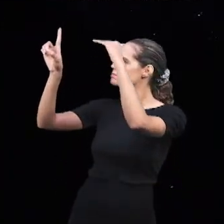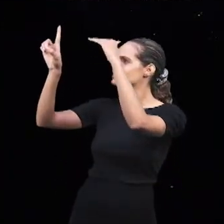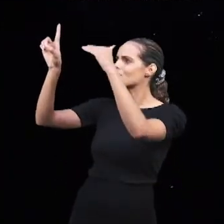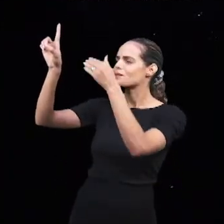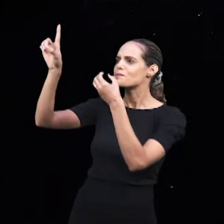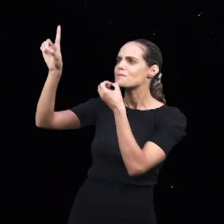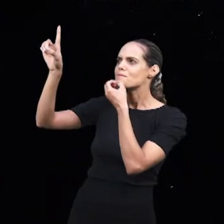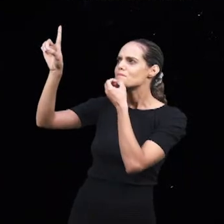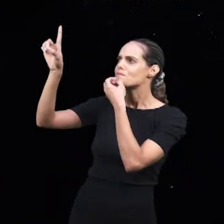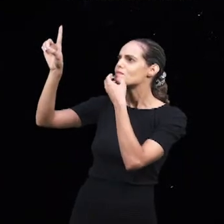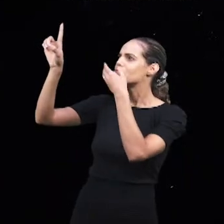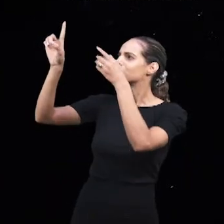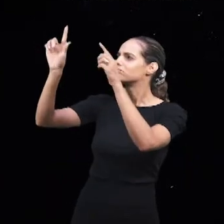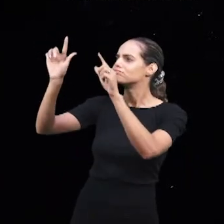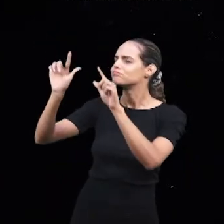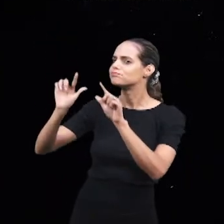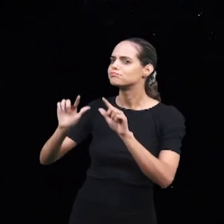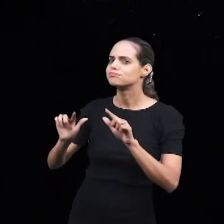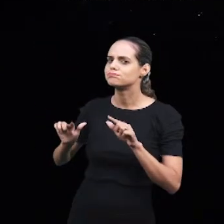supremo,